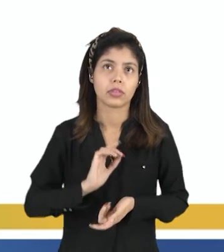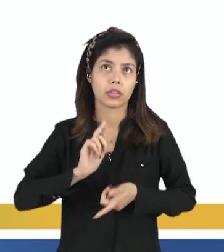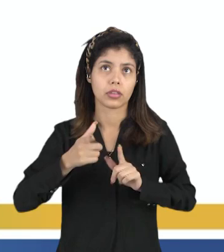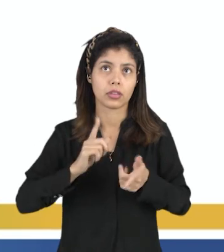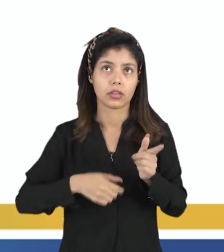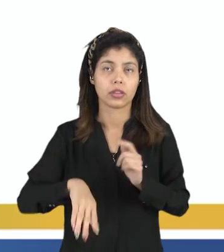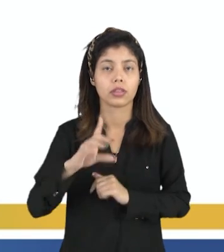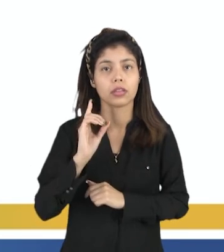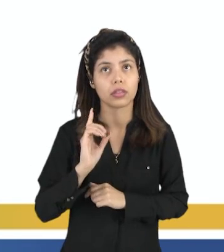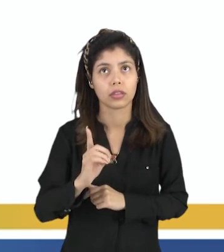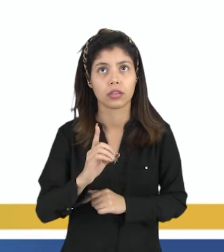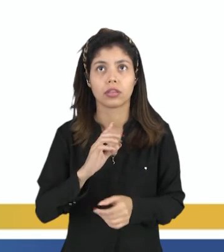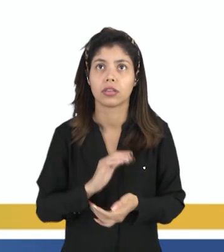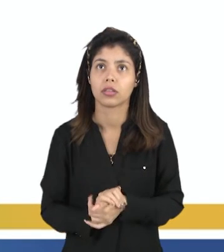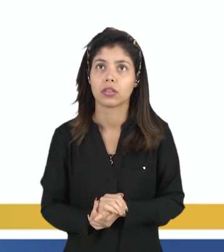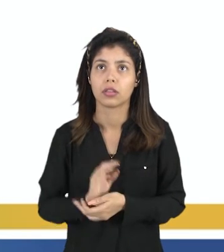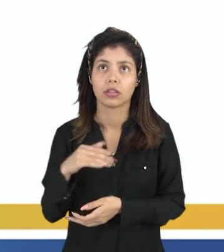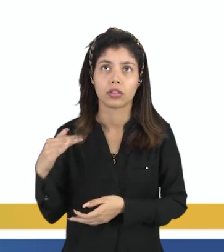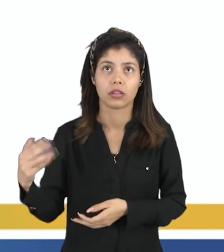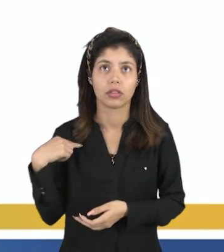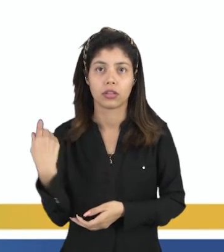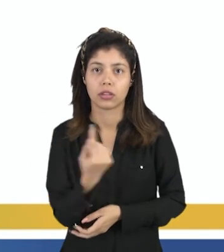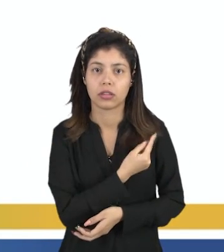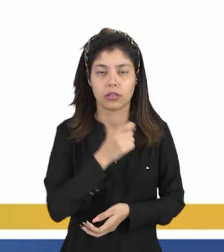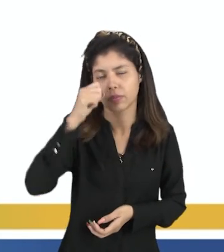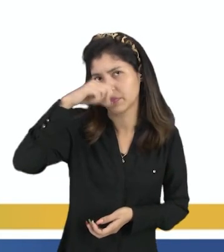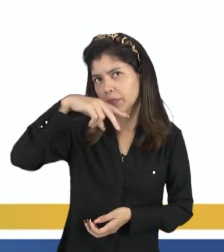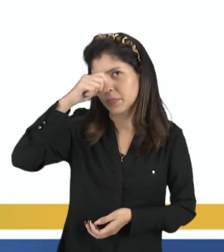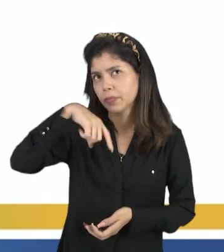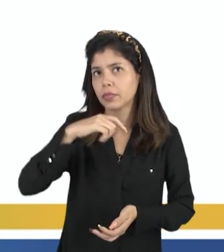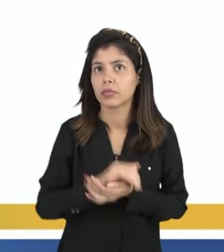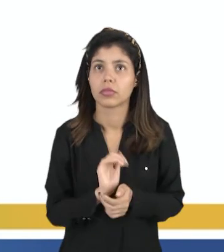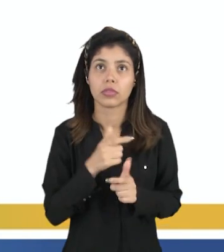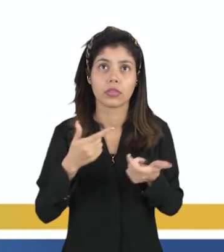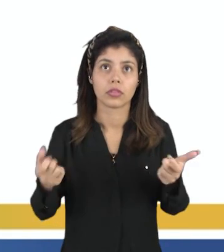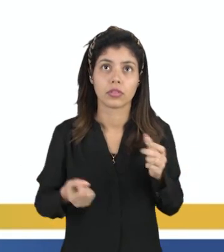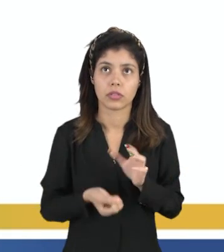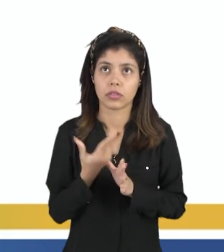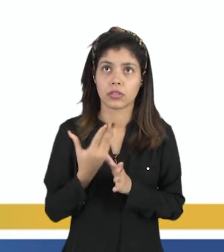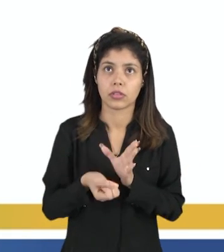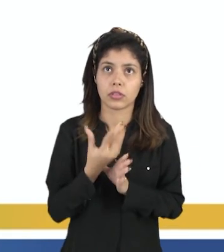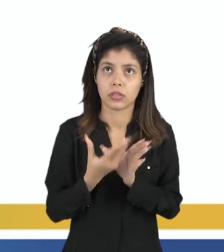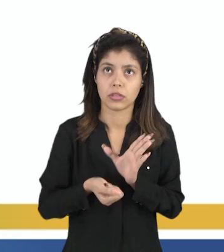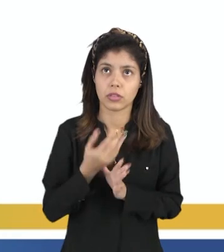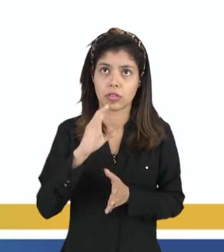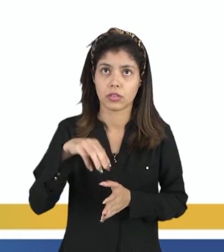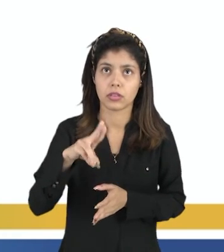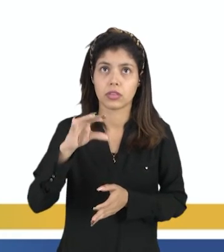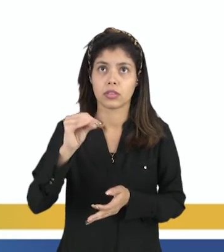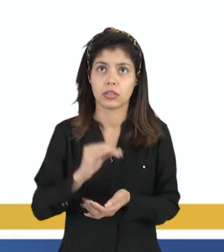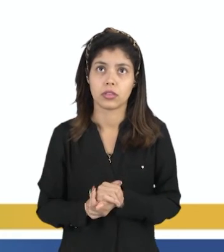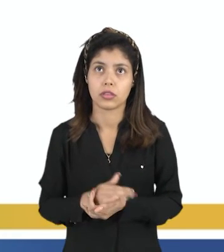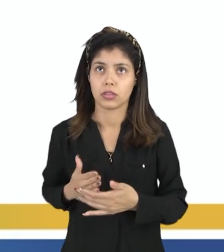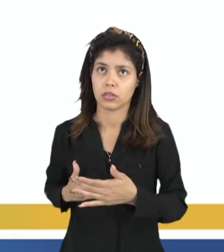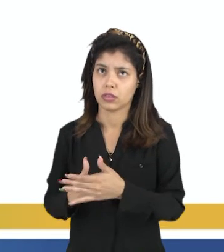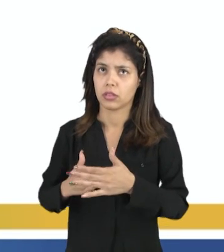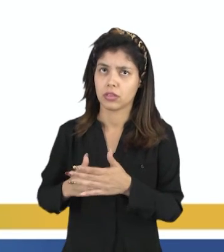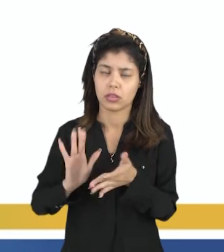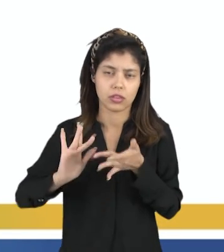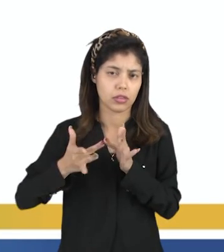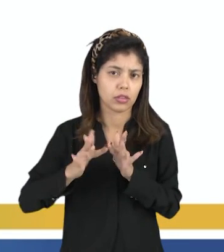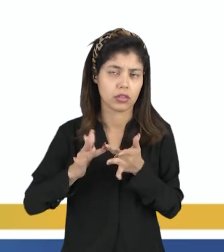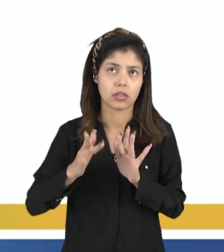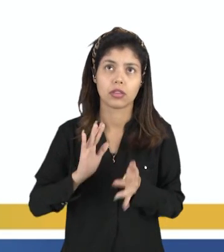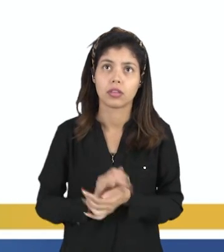a resposta correta é a letra D. Quando estamos gripados ou resfriados, existe uma grande produção de muco que impede o contato